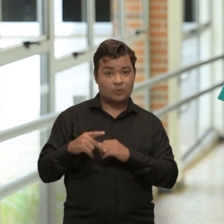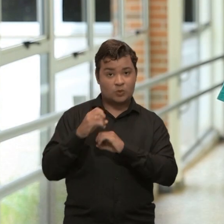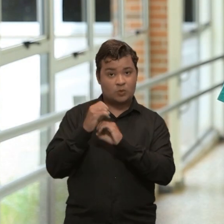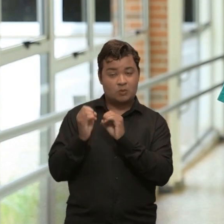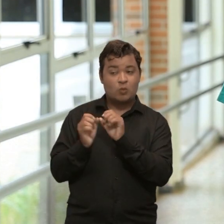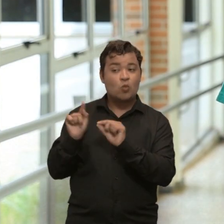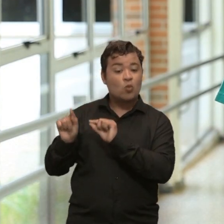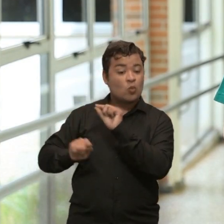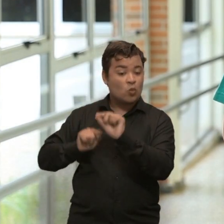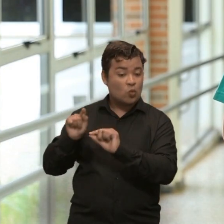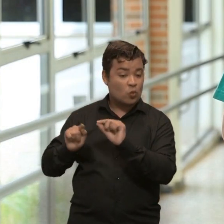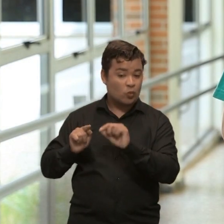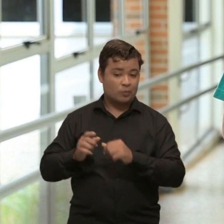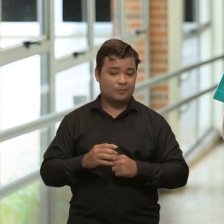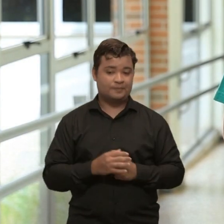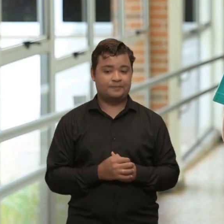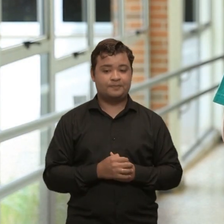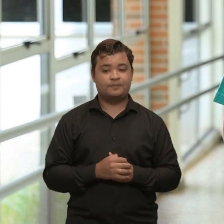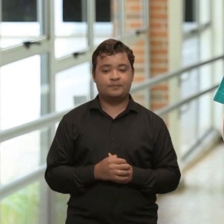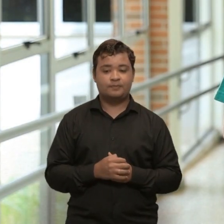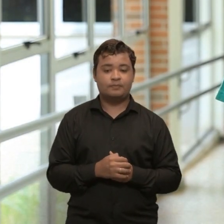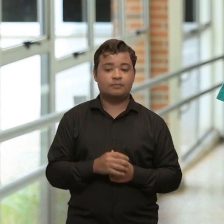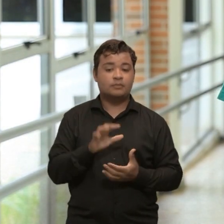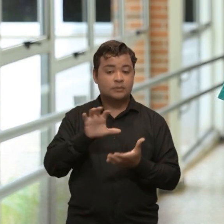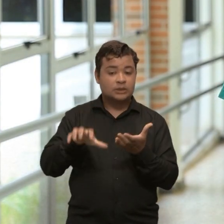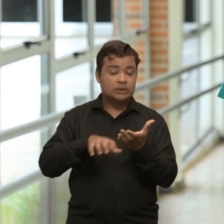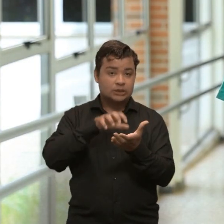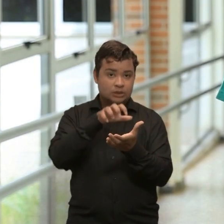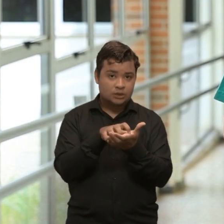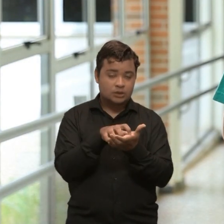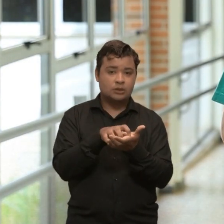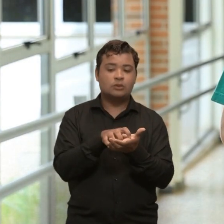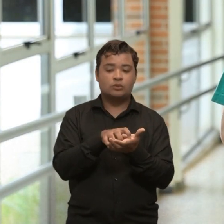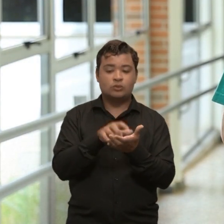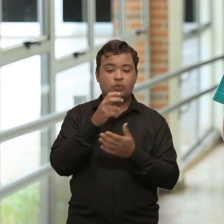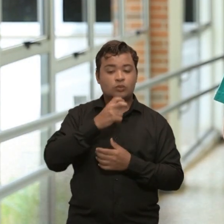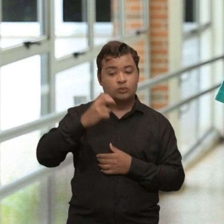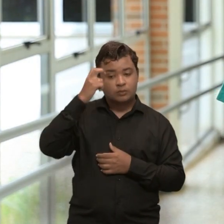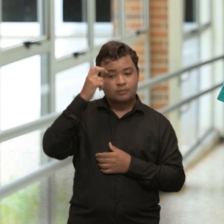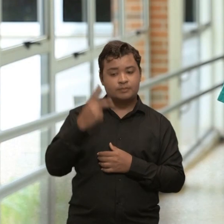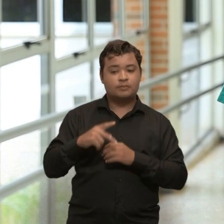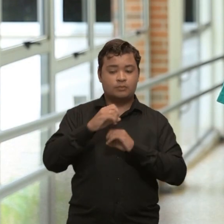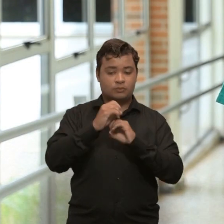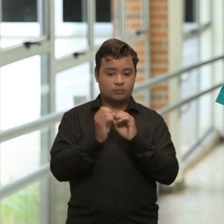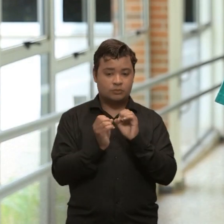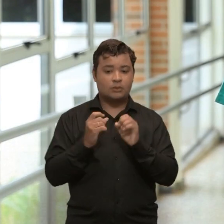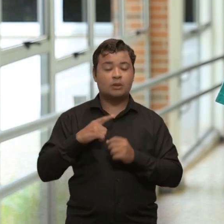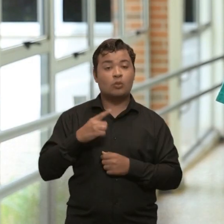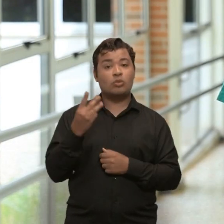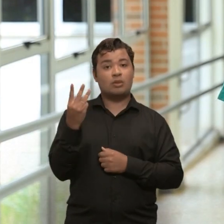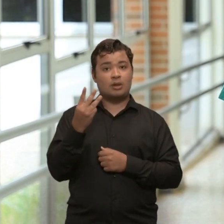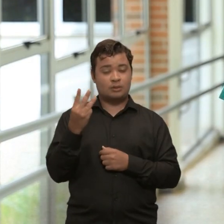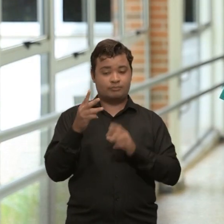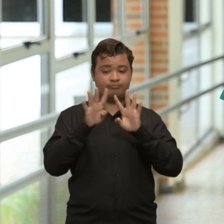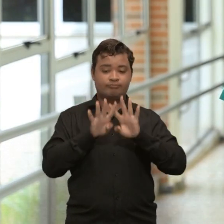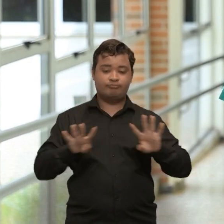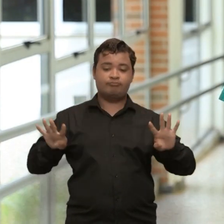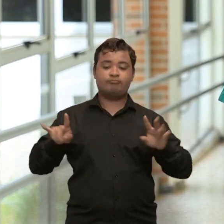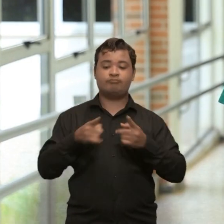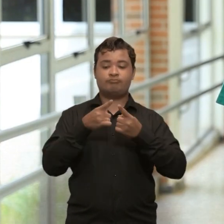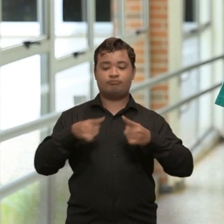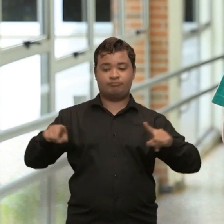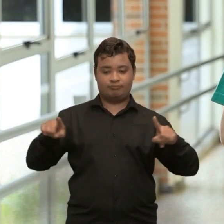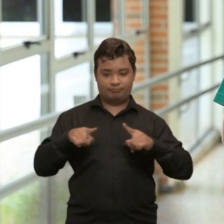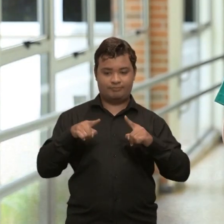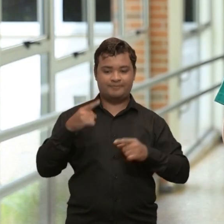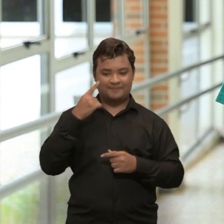UFG? O Centro Cultural UFG recebe o 3º concerto da série Alegro, com apresentações do